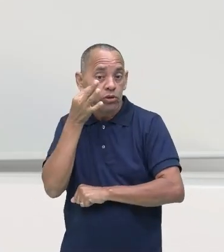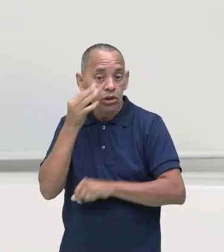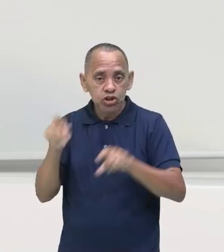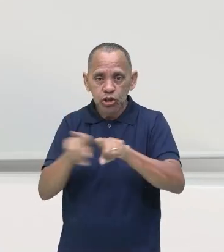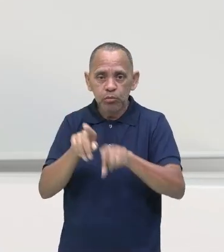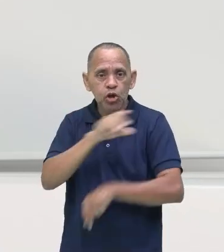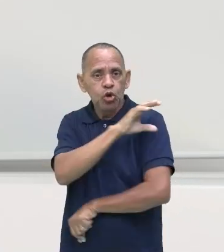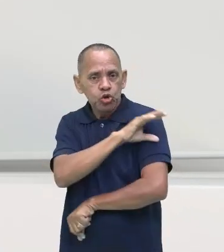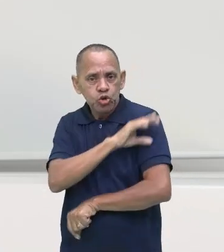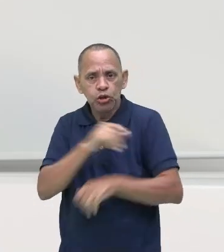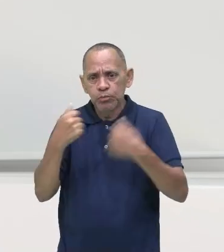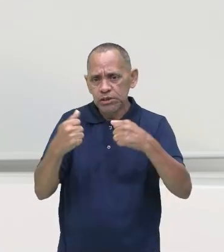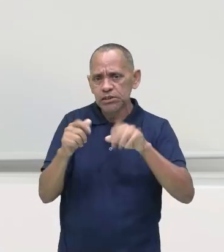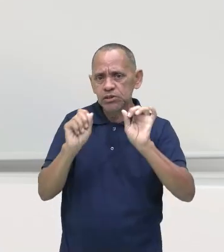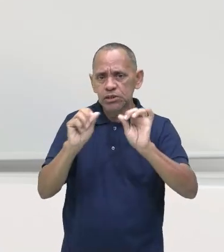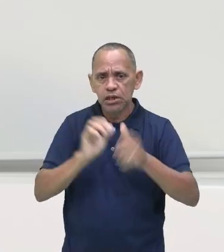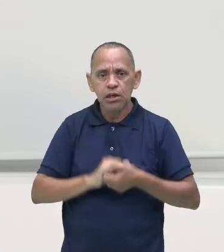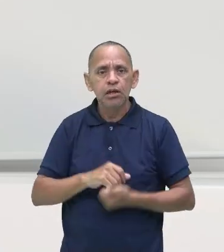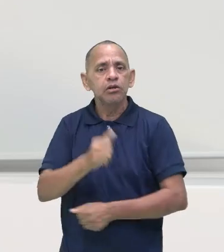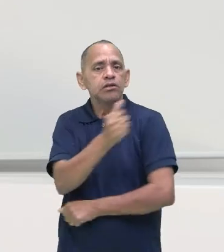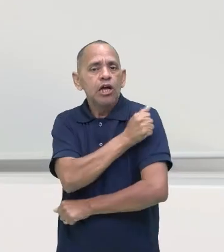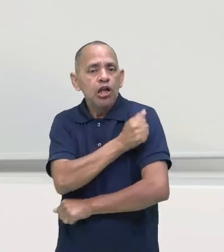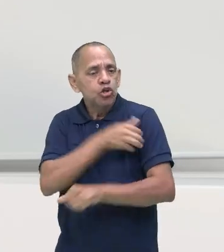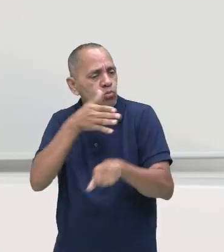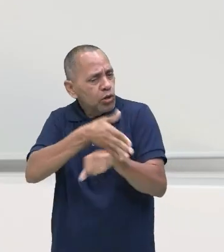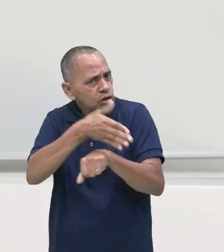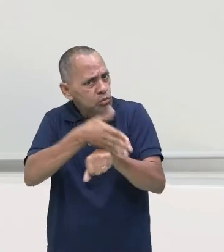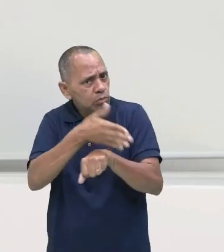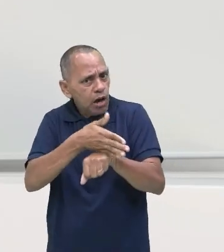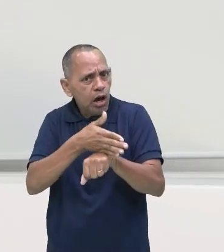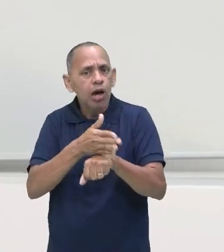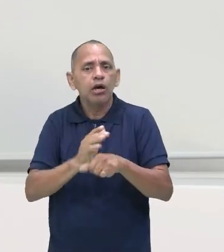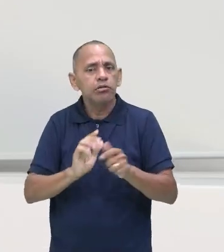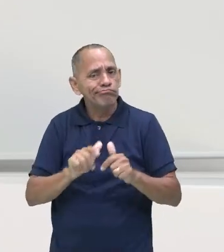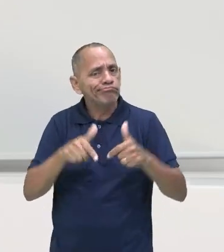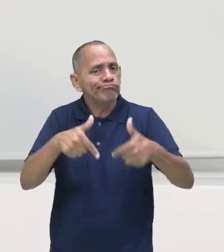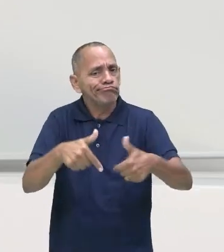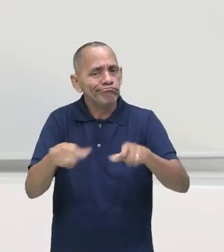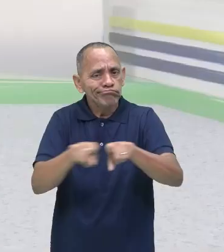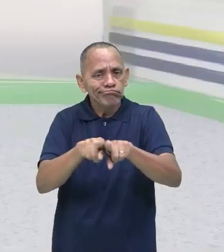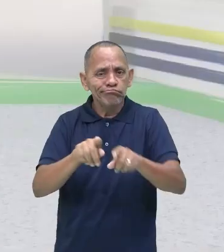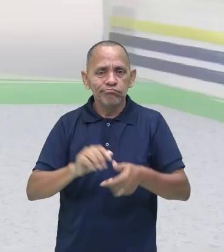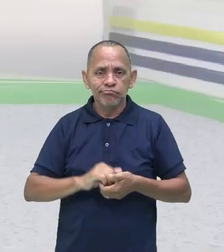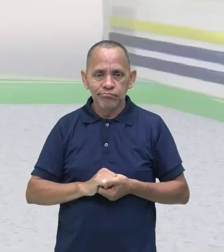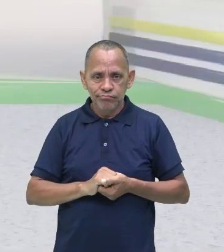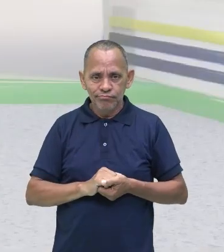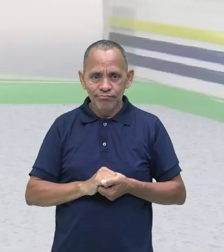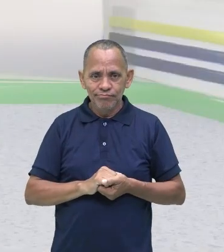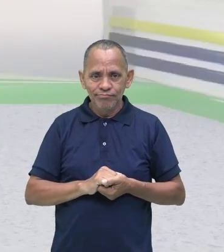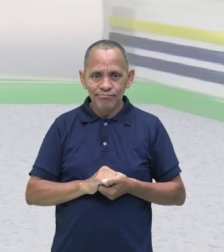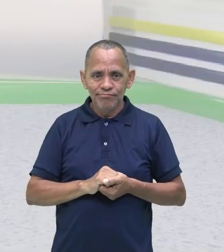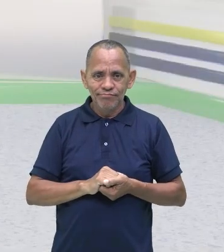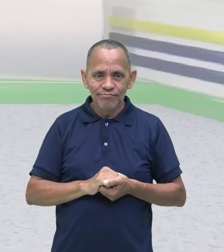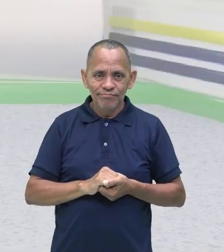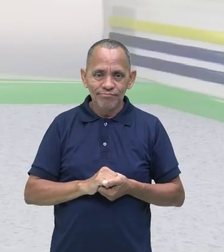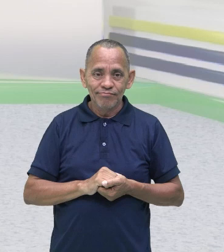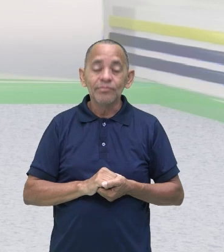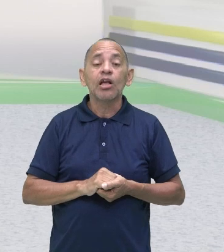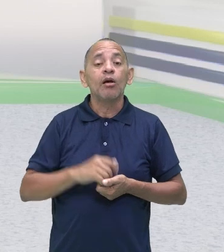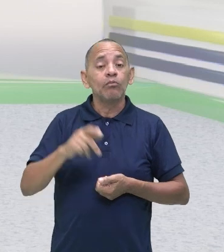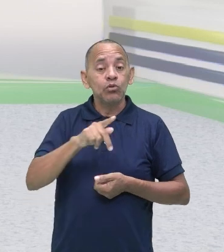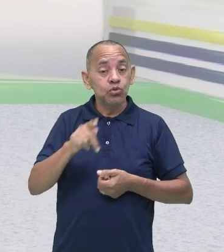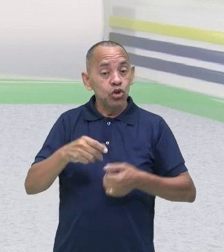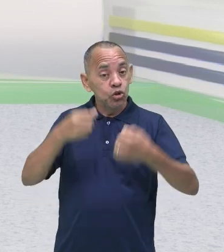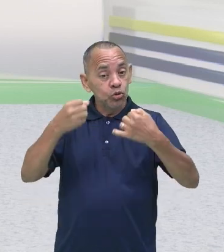a necessidade dos nossos estudantes participarem dessas ações, tá certo? Pronto. Como a professora Kaelen colocou,